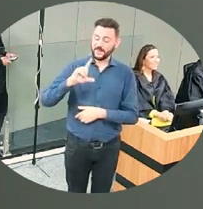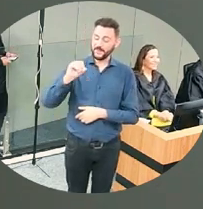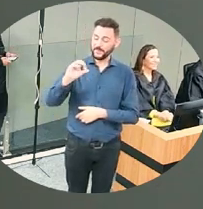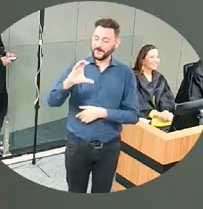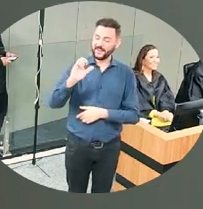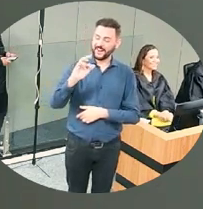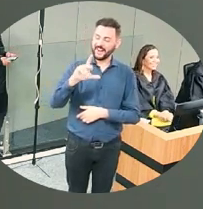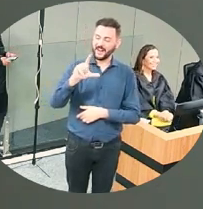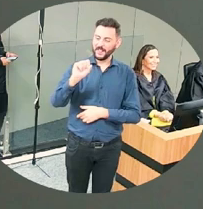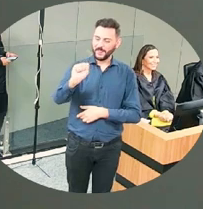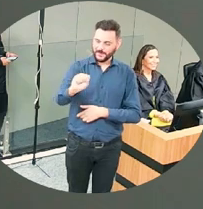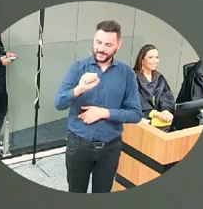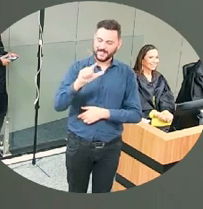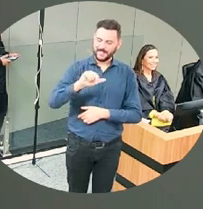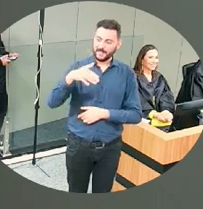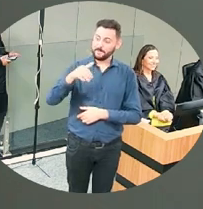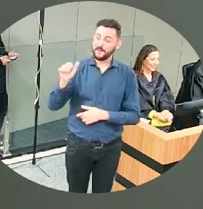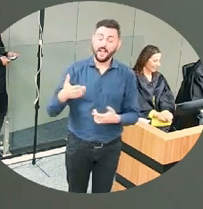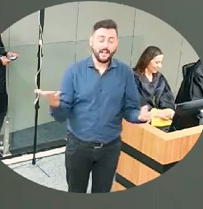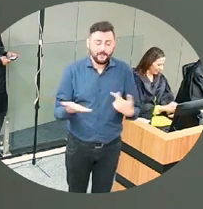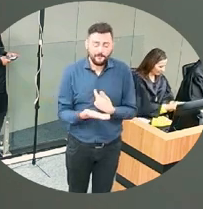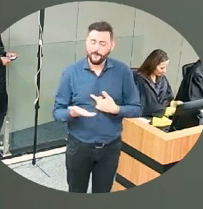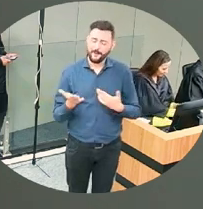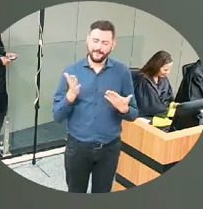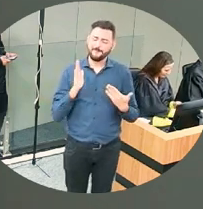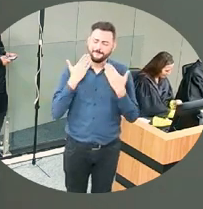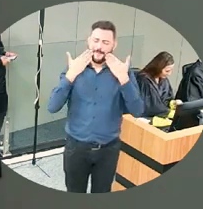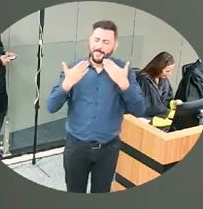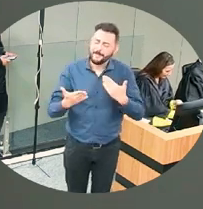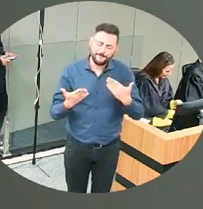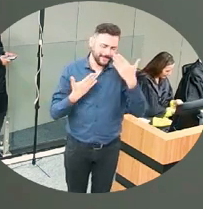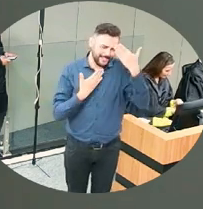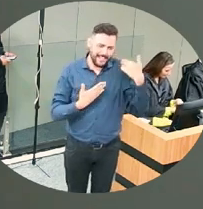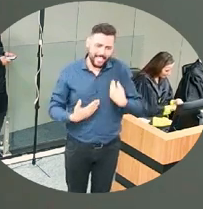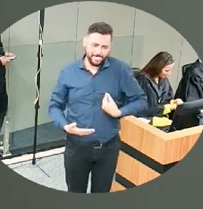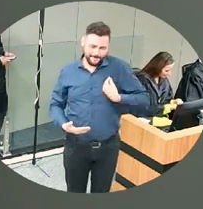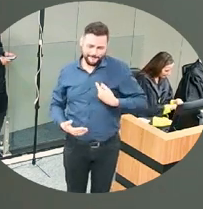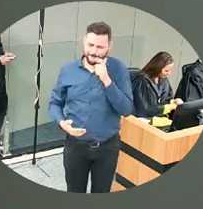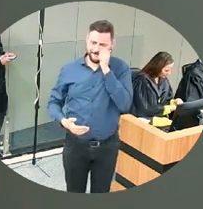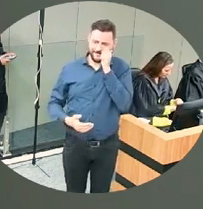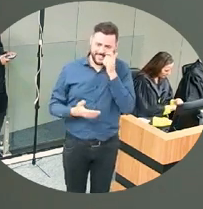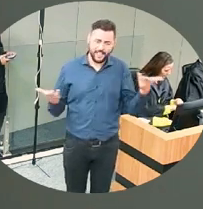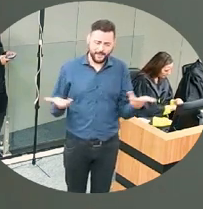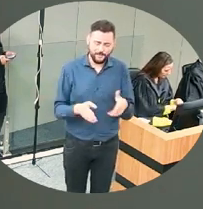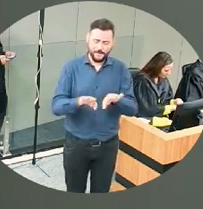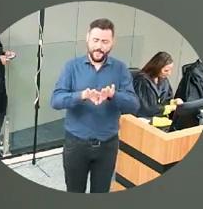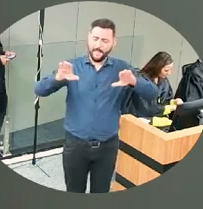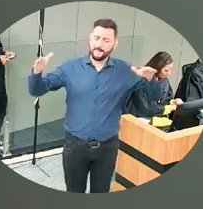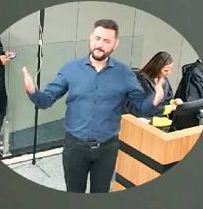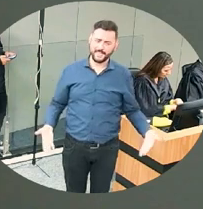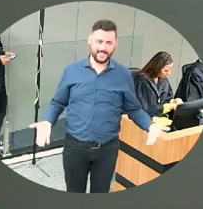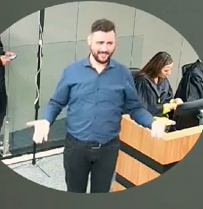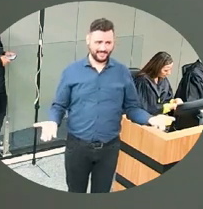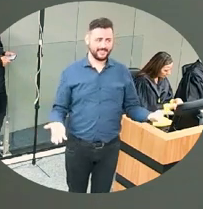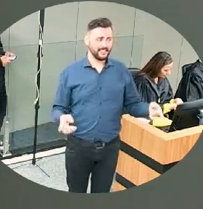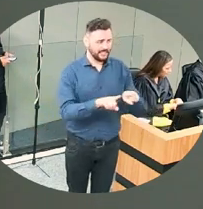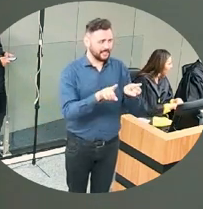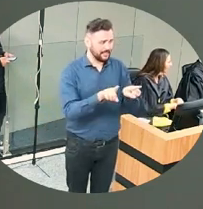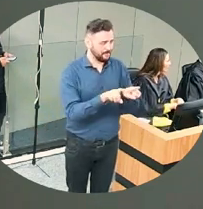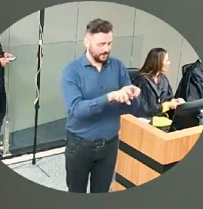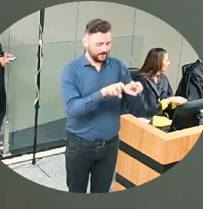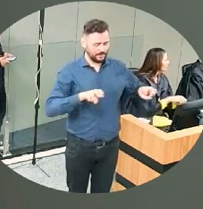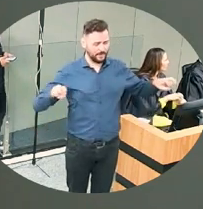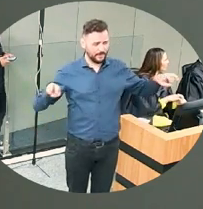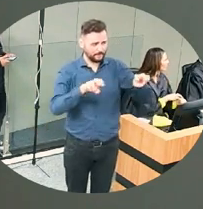Lima registra e agradece a presença das excelentíssimas autoridades que compõem a mesa de Honra e das a